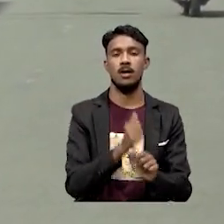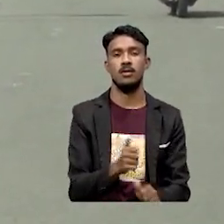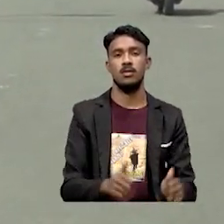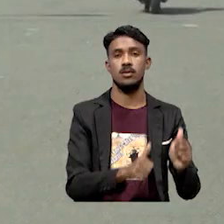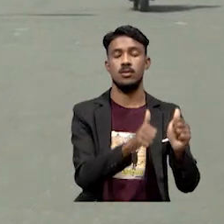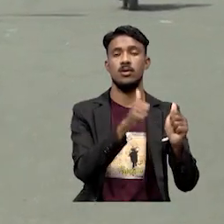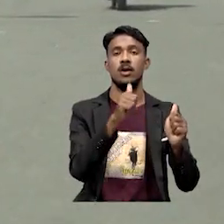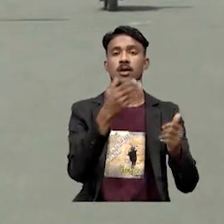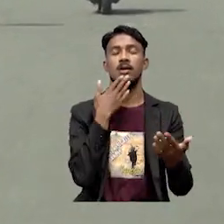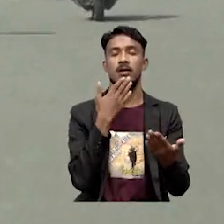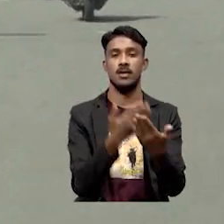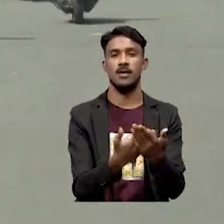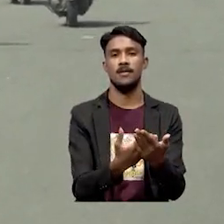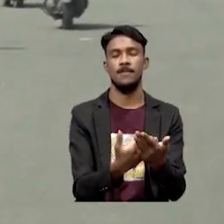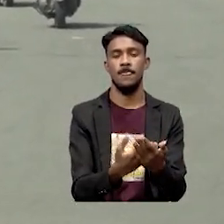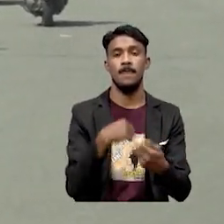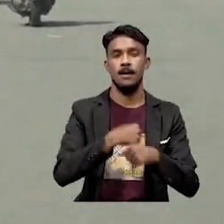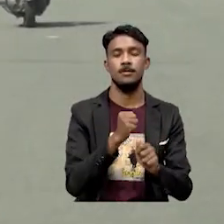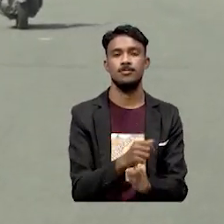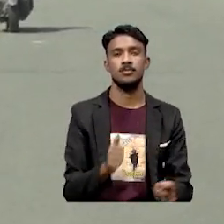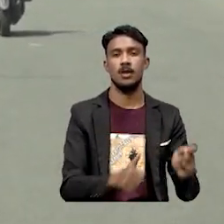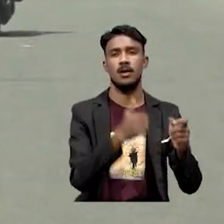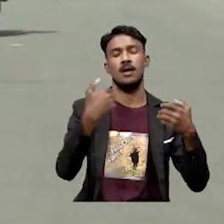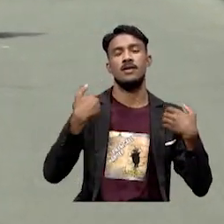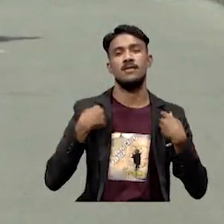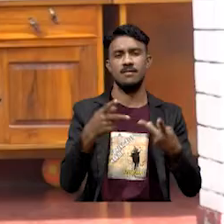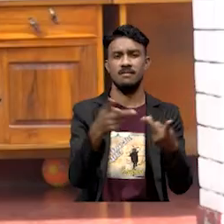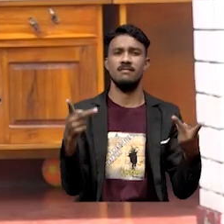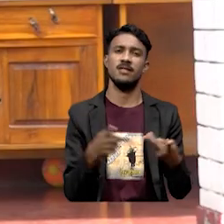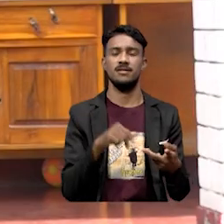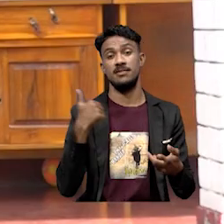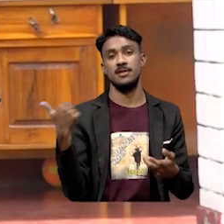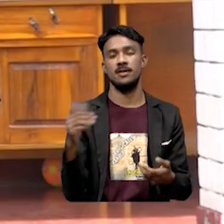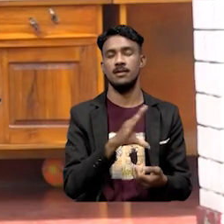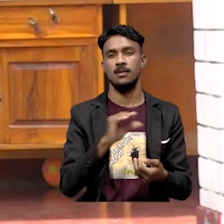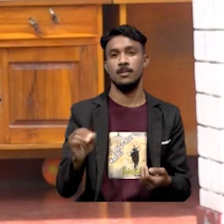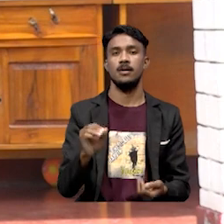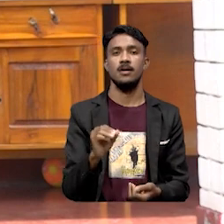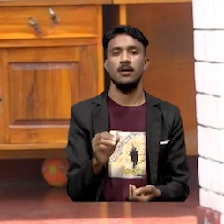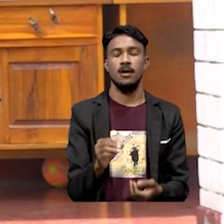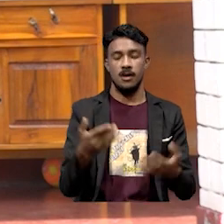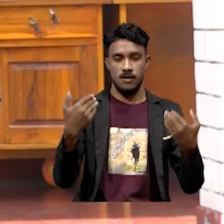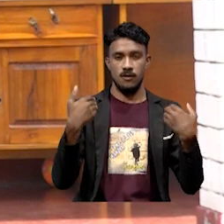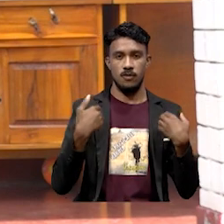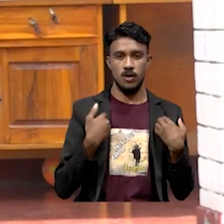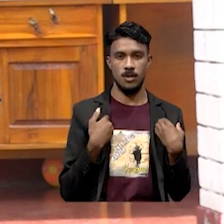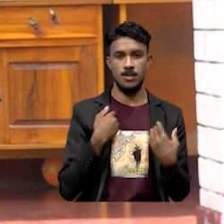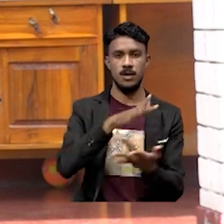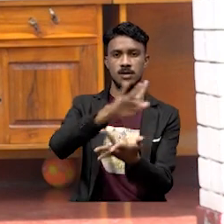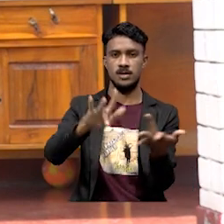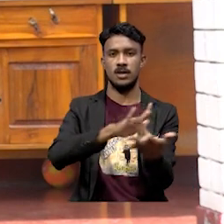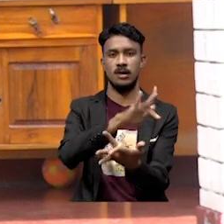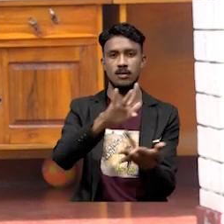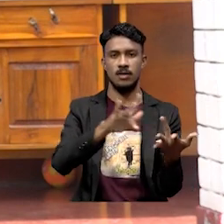audia kata nene implementasan nene foin ia de fatim balung itarek arek ini foin be sirkula de tia ia